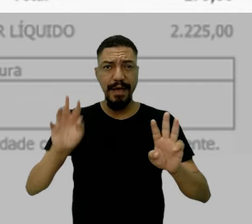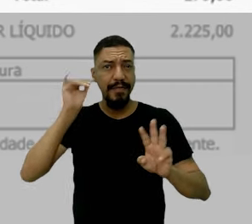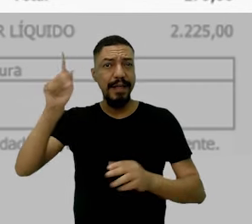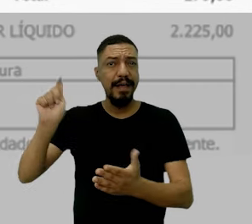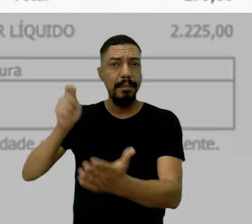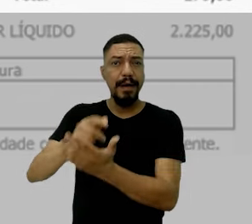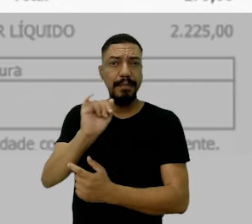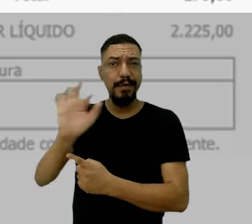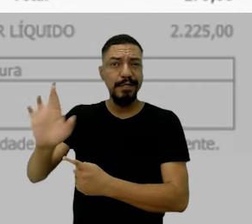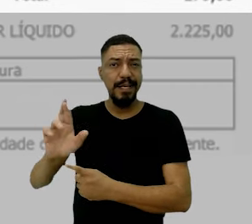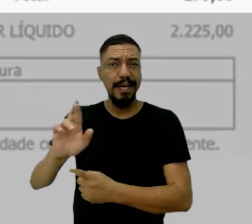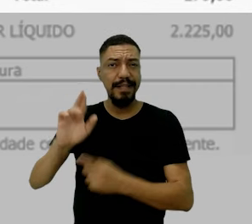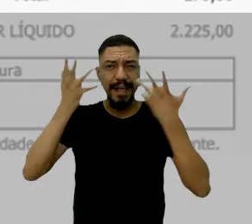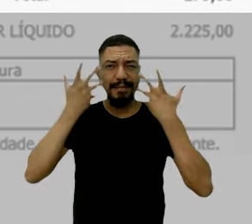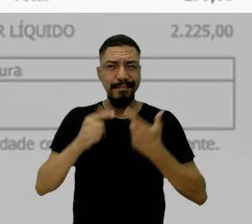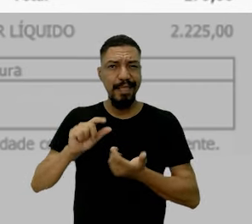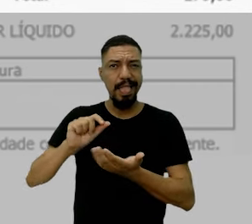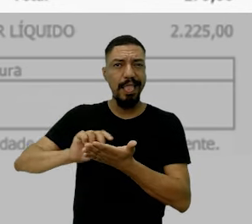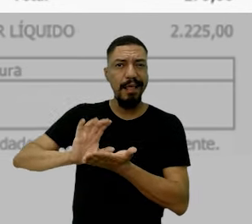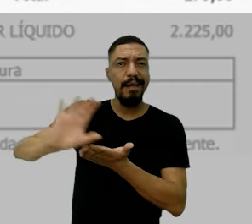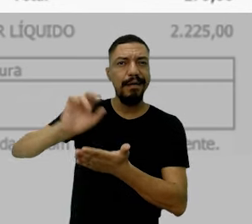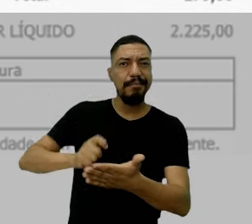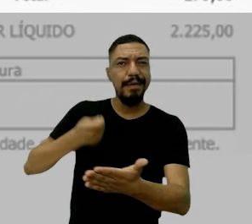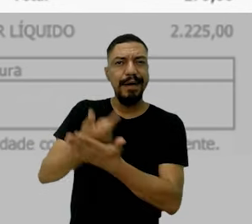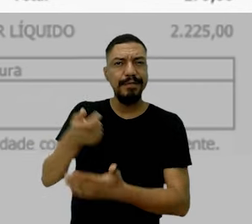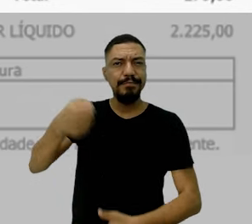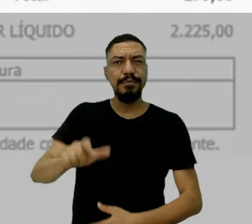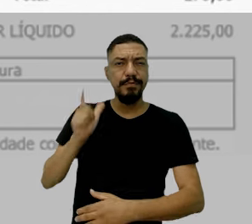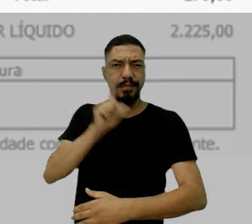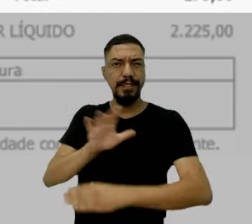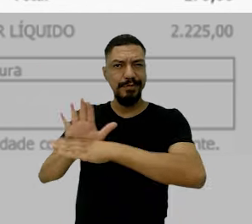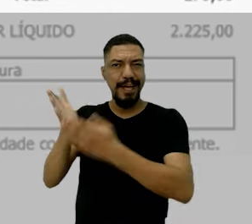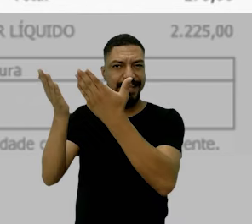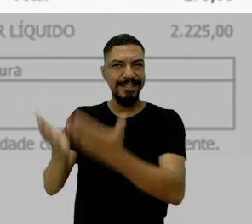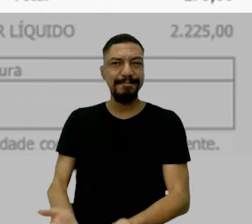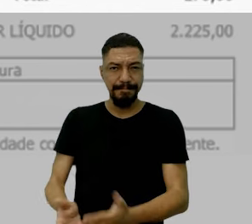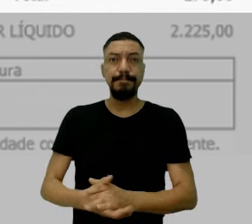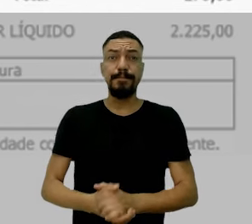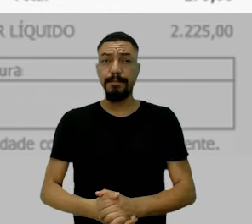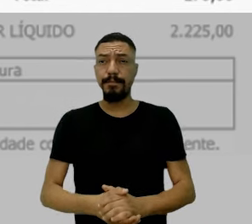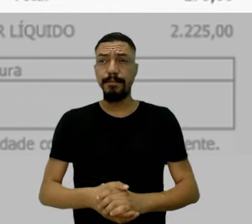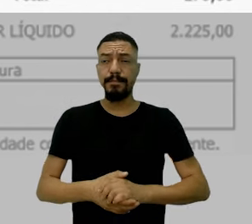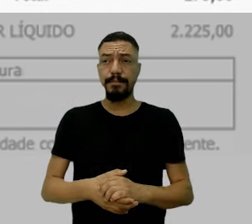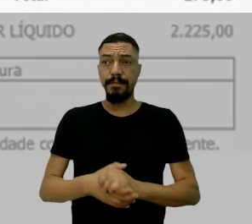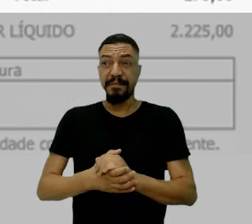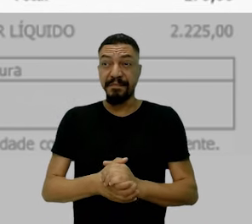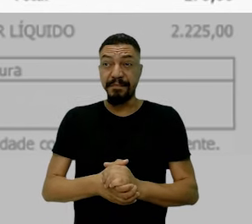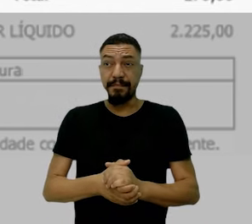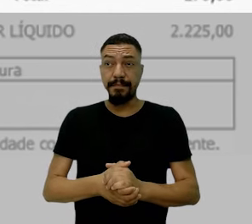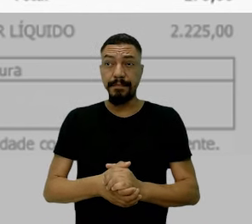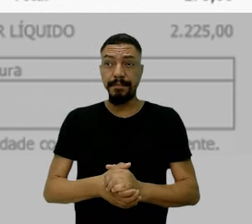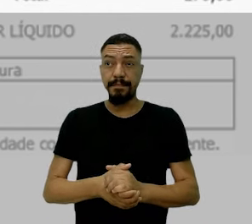porque aí ela não paga imposto de renda e você está ajudando a pessoa. Então, nesse